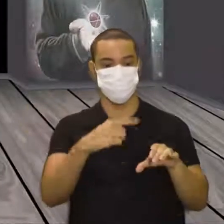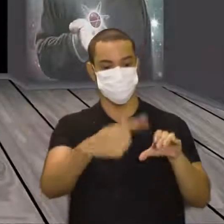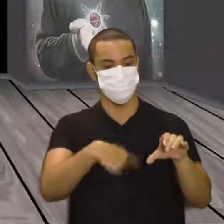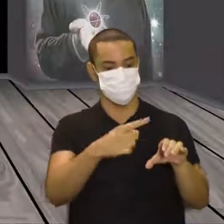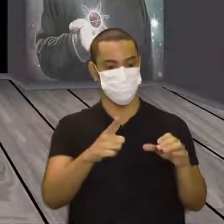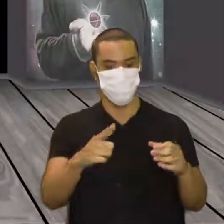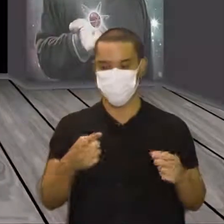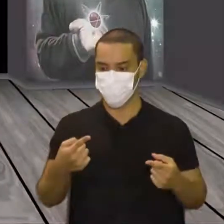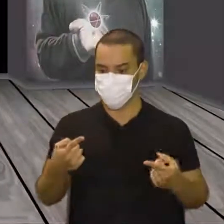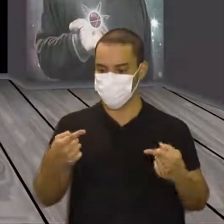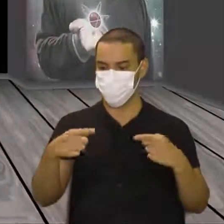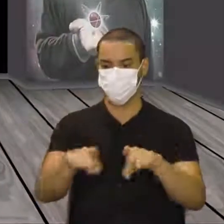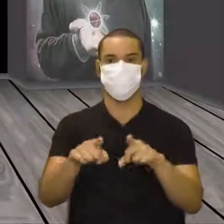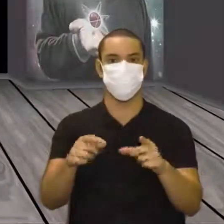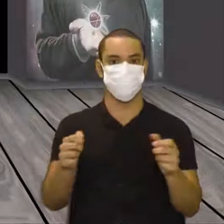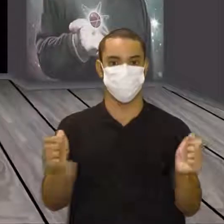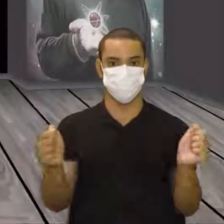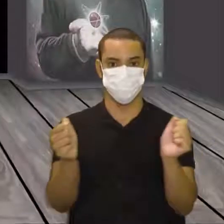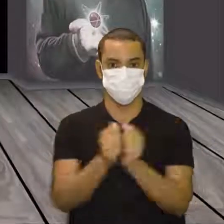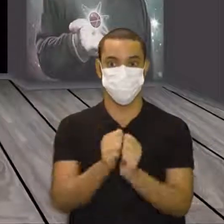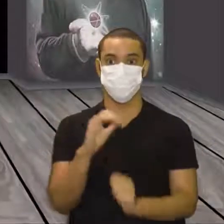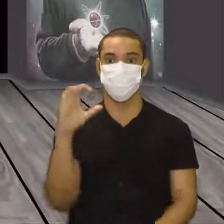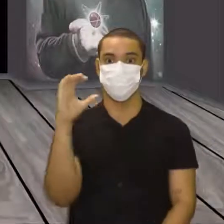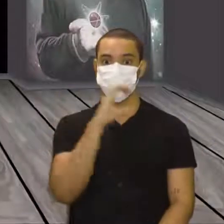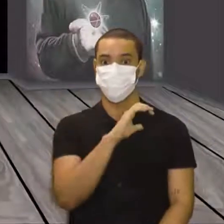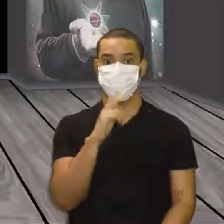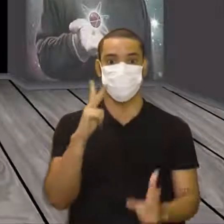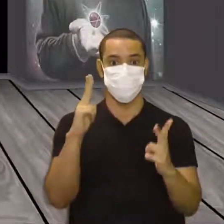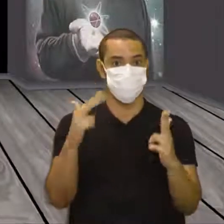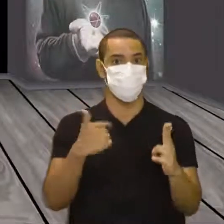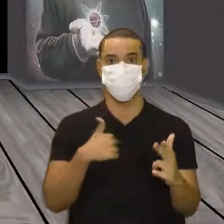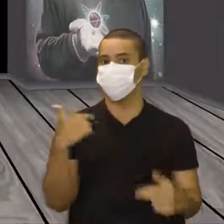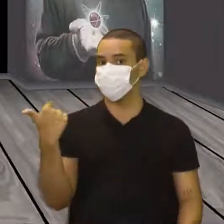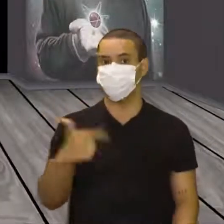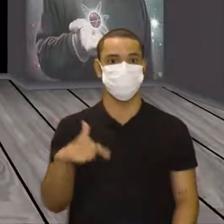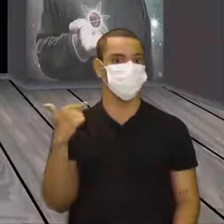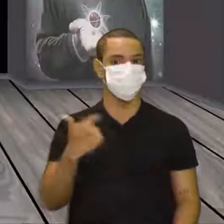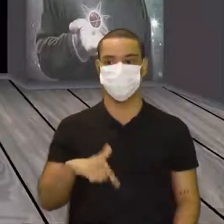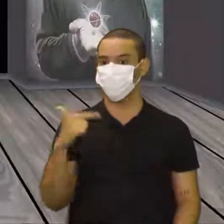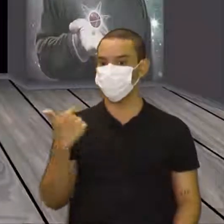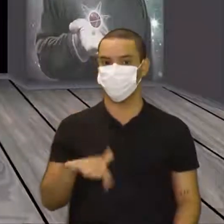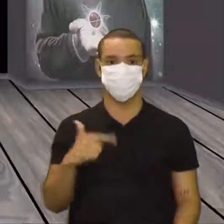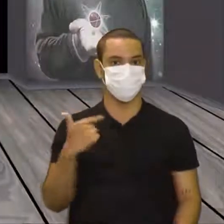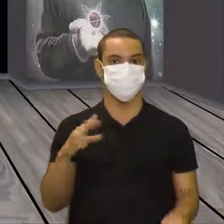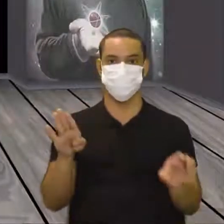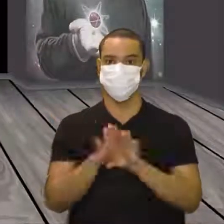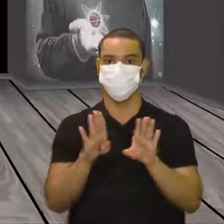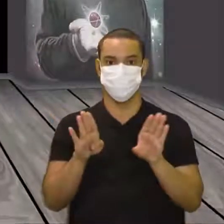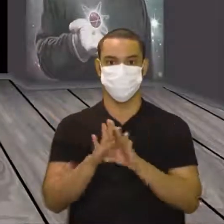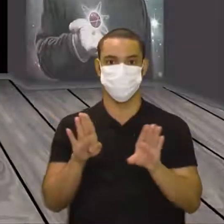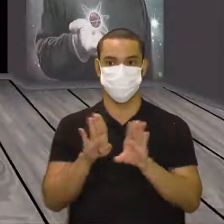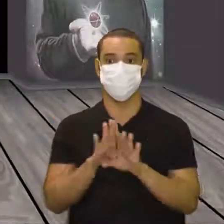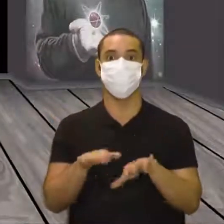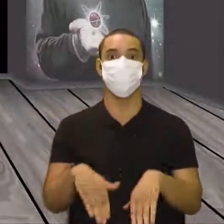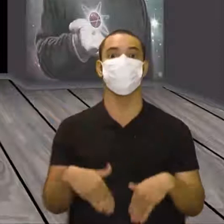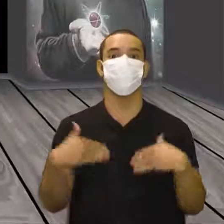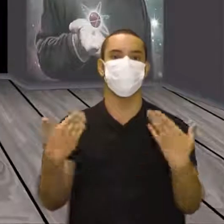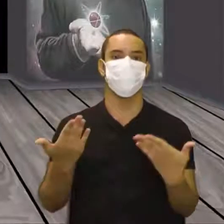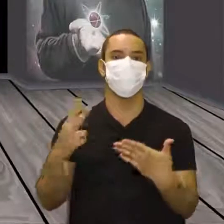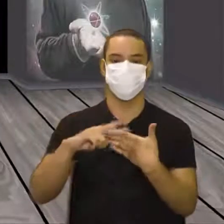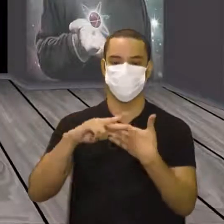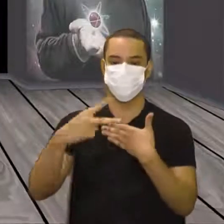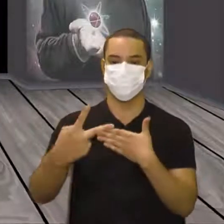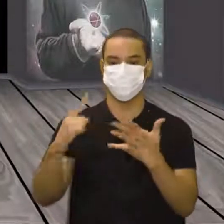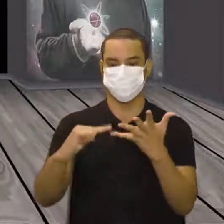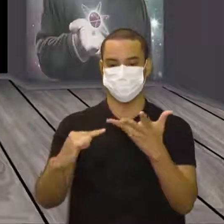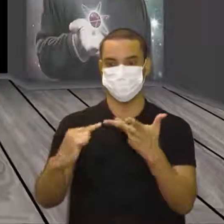mesma direção e no mesmo sentido com velocidades iguais, eu também não tenho corrente elétrica induzida. Quais são as condições? Ou